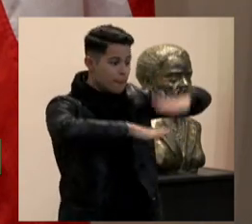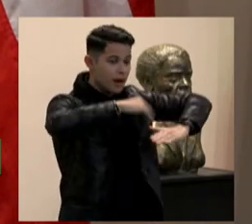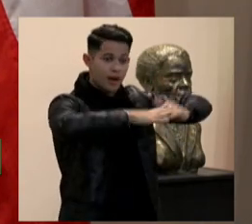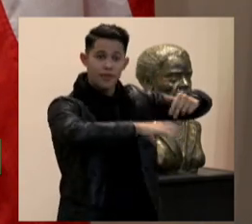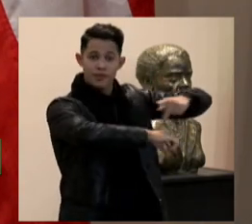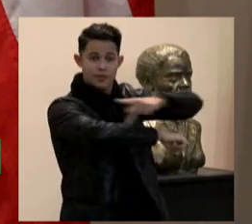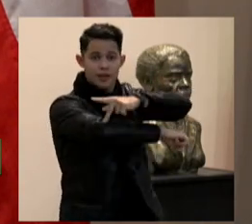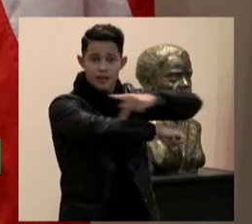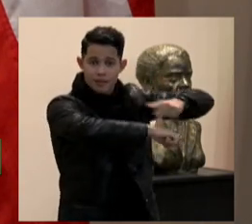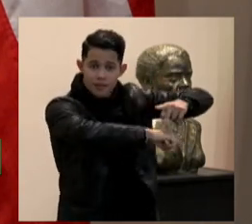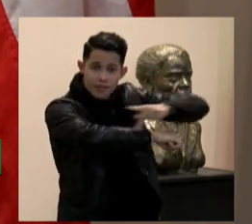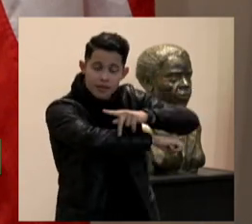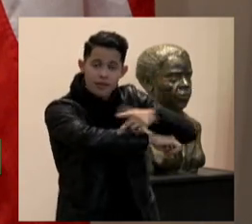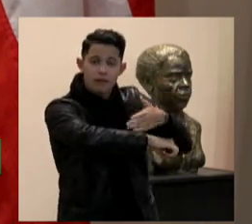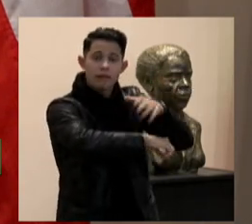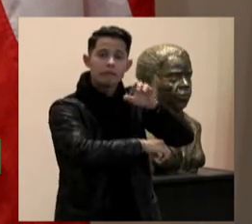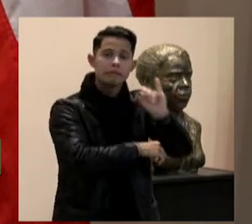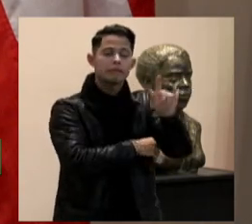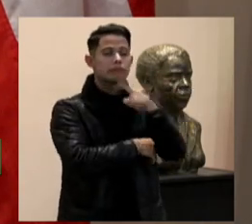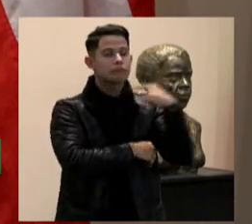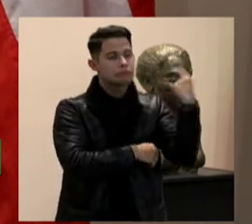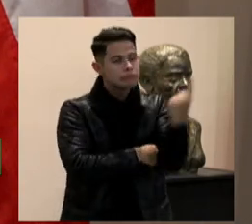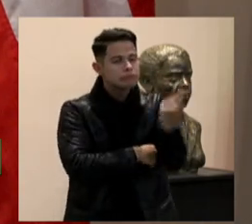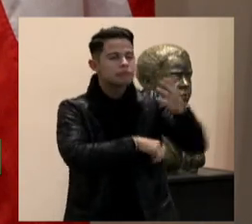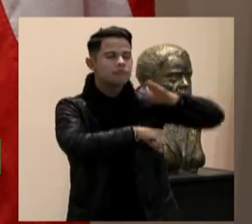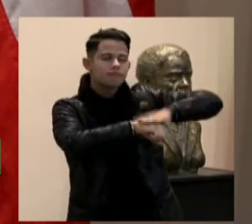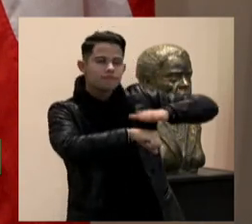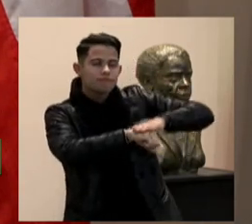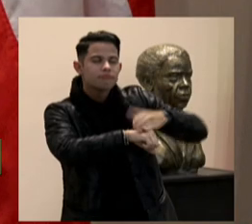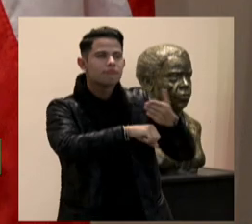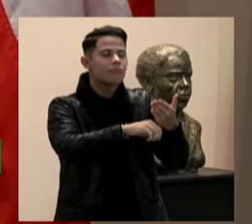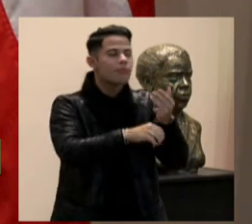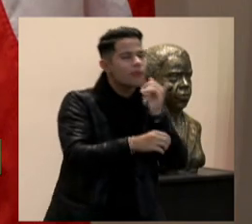pedagógica. Se a gente faz